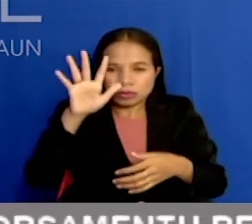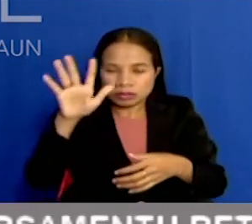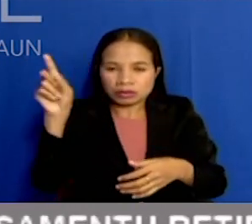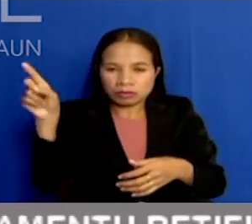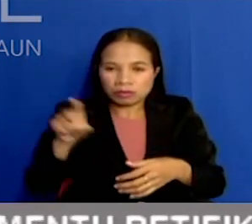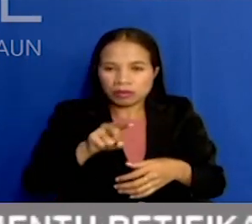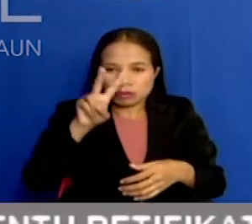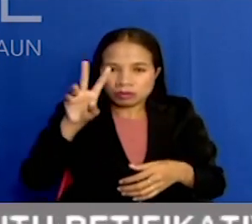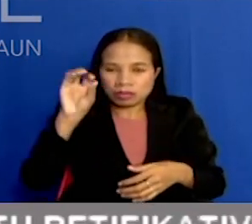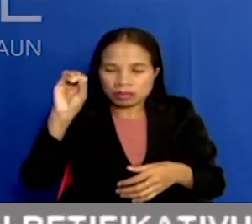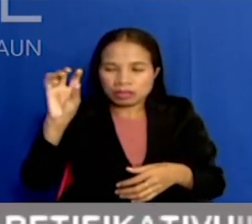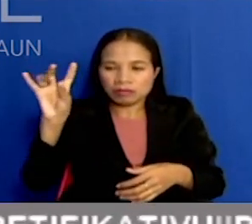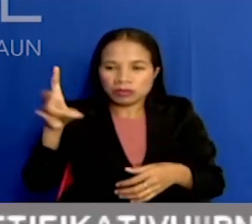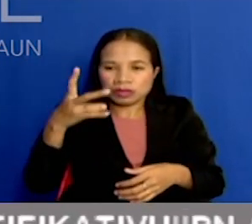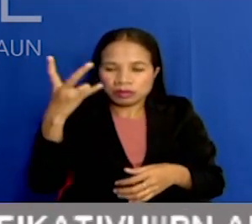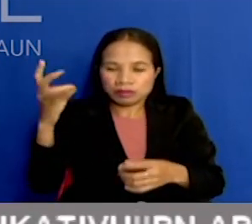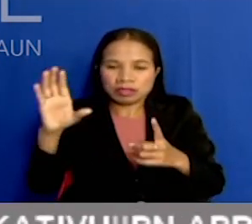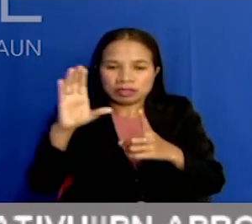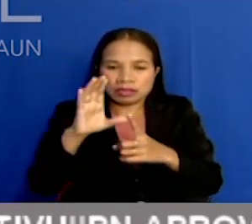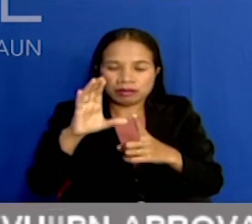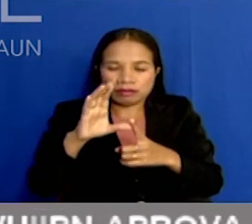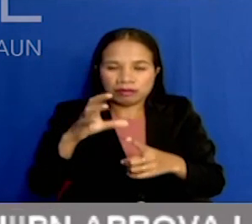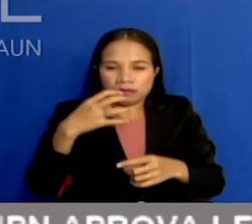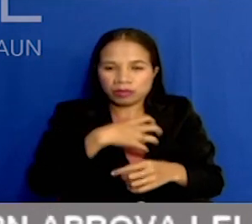5/2017, comando